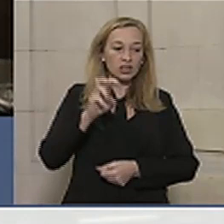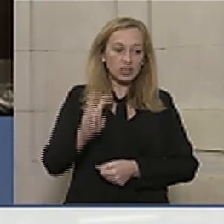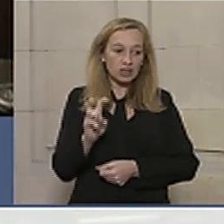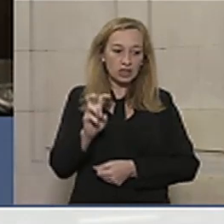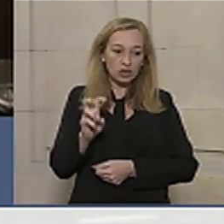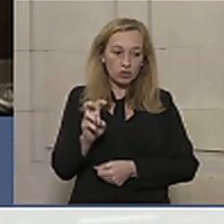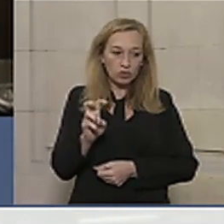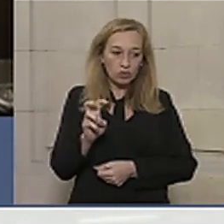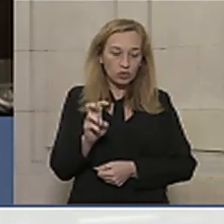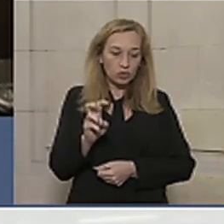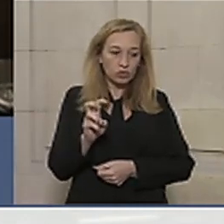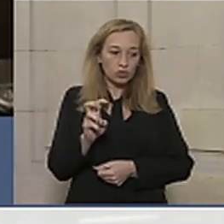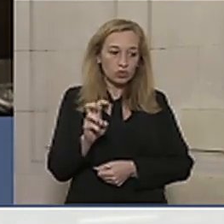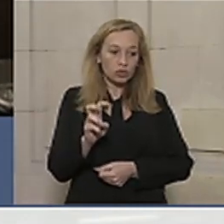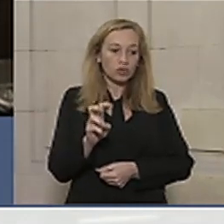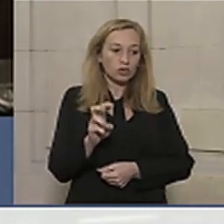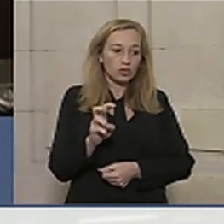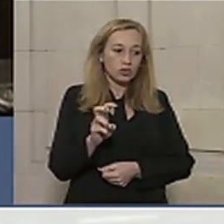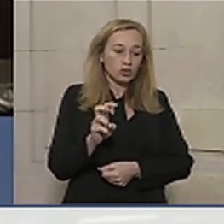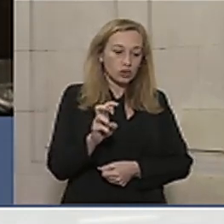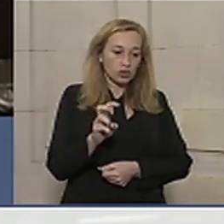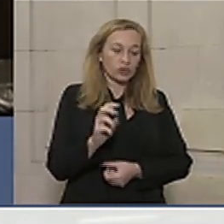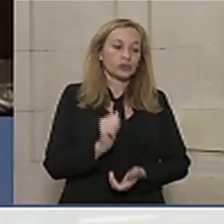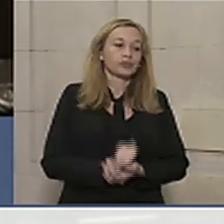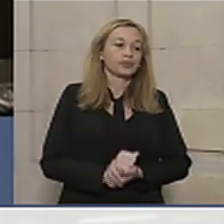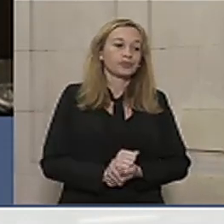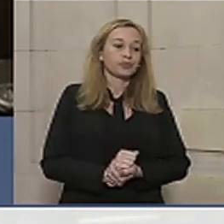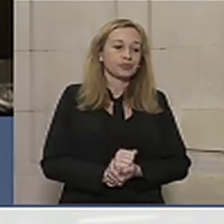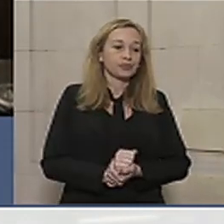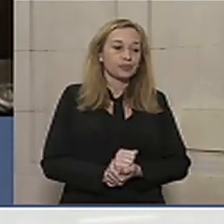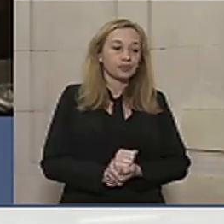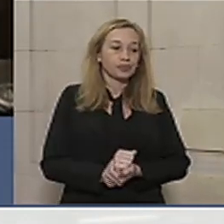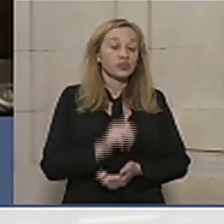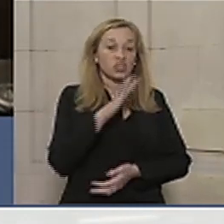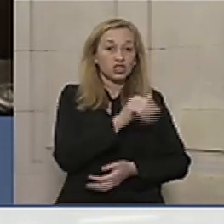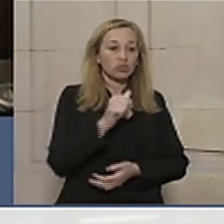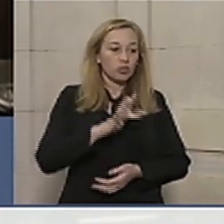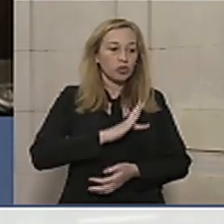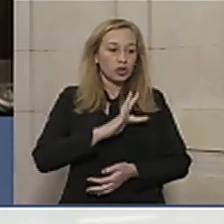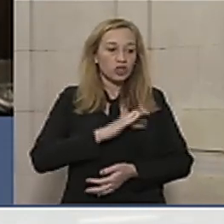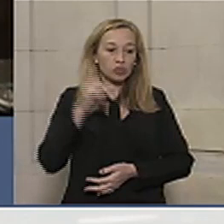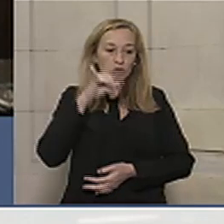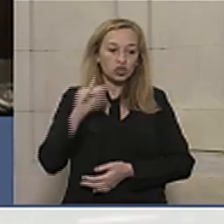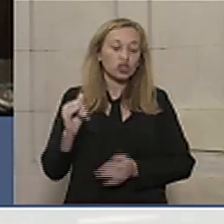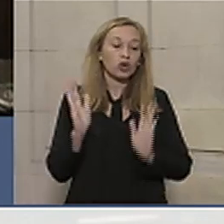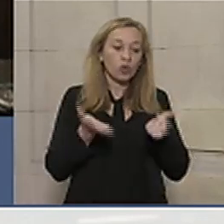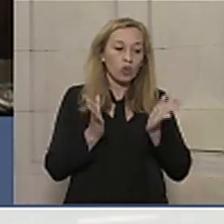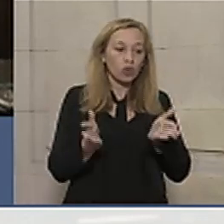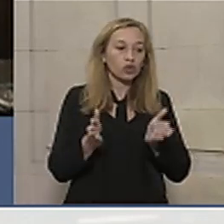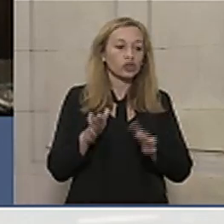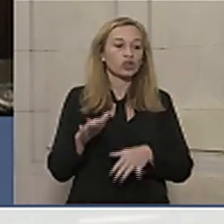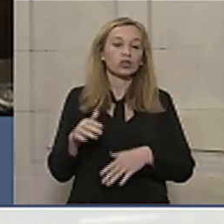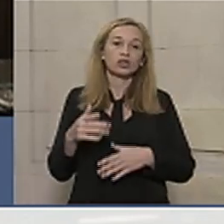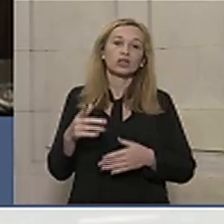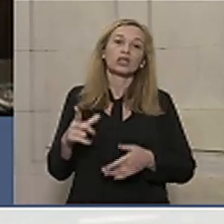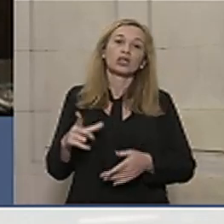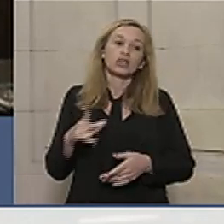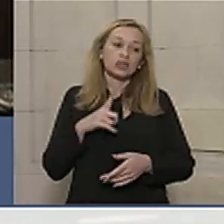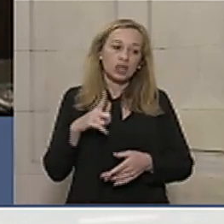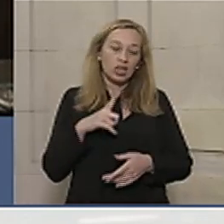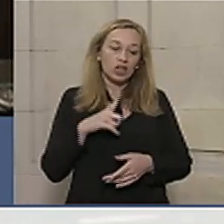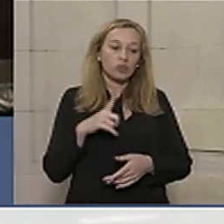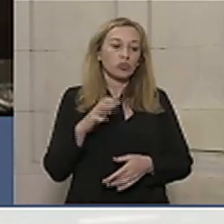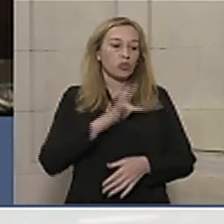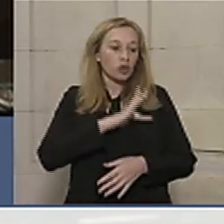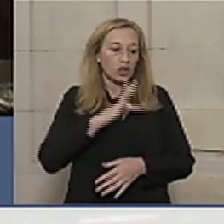ocorrências por dia. 25 ocorrências por dia. E hoje recebemos os delegados, recebemos a Polícia